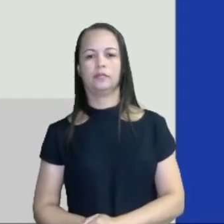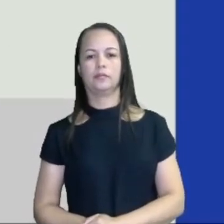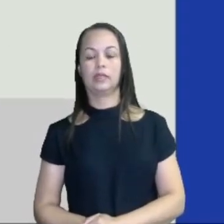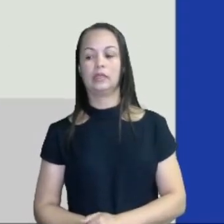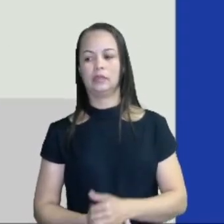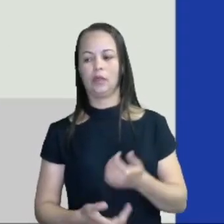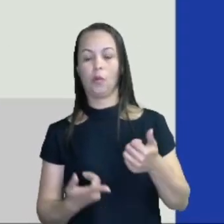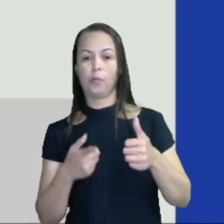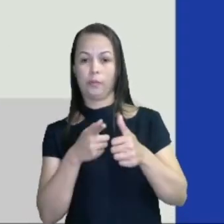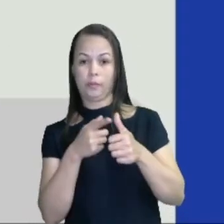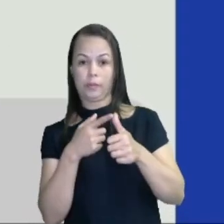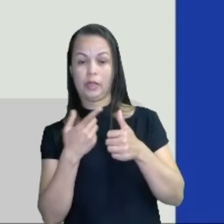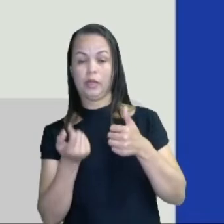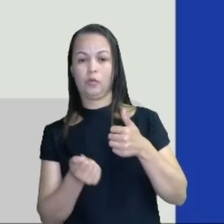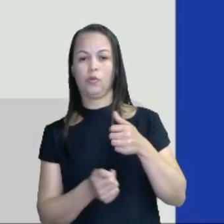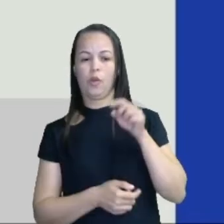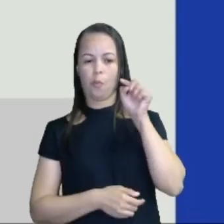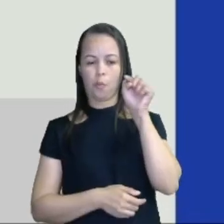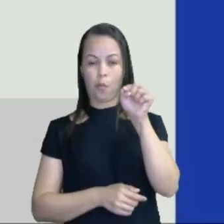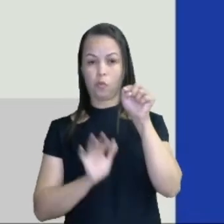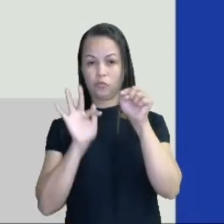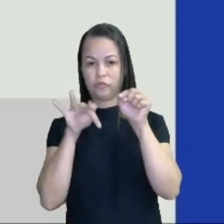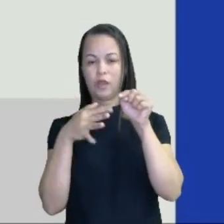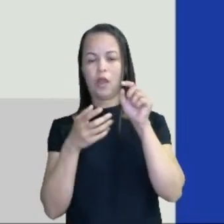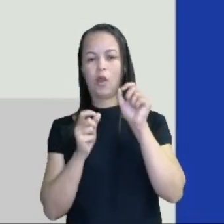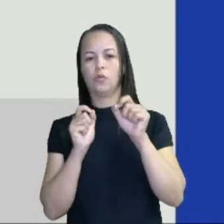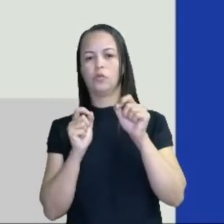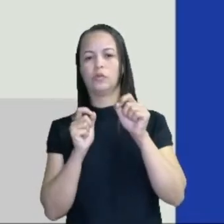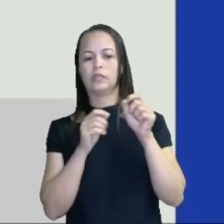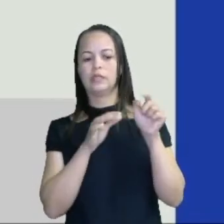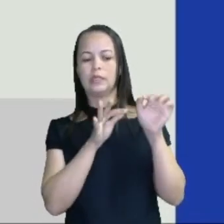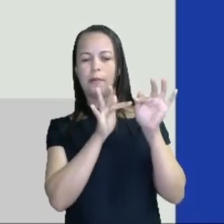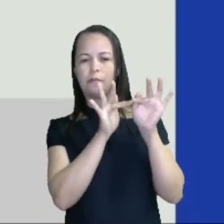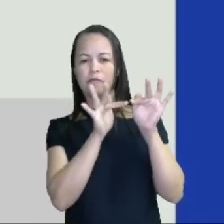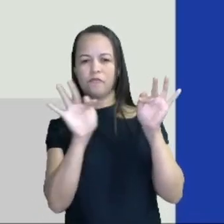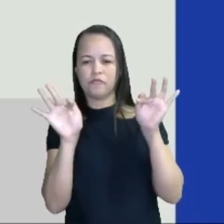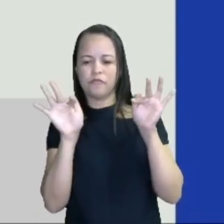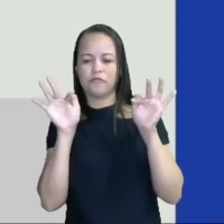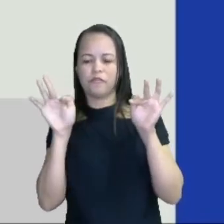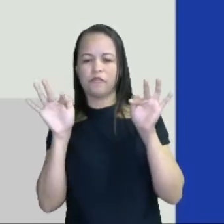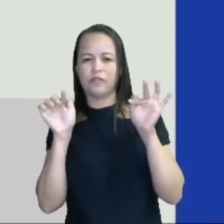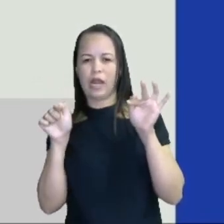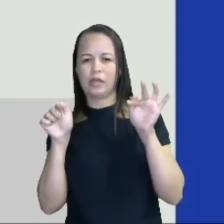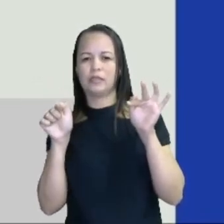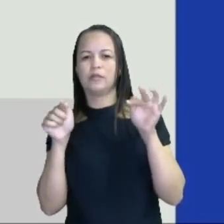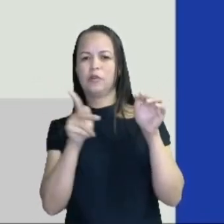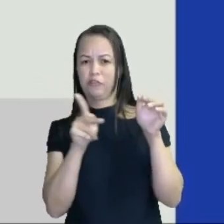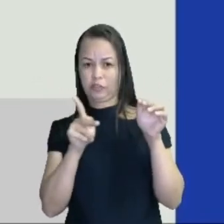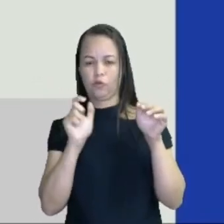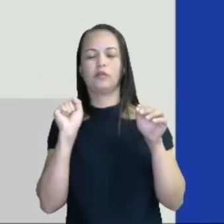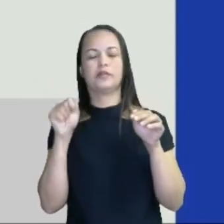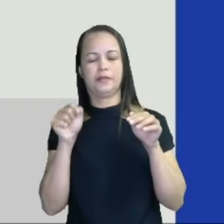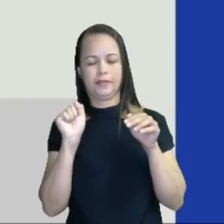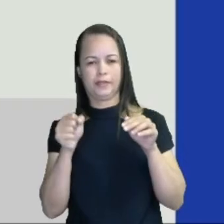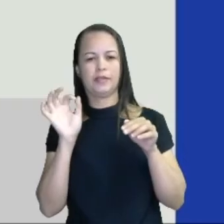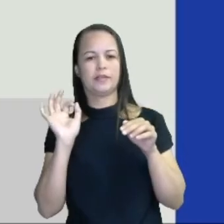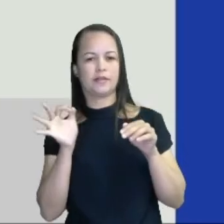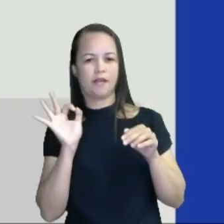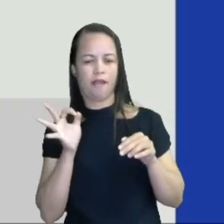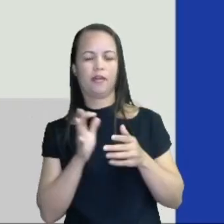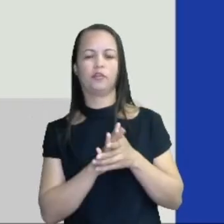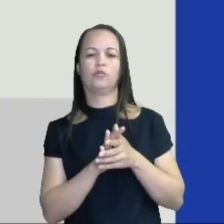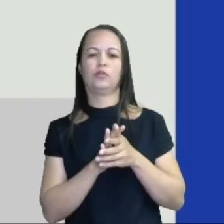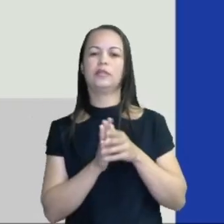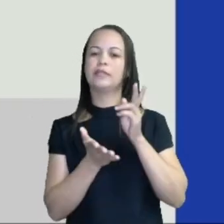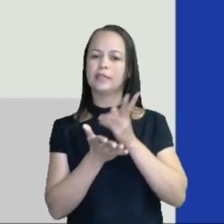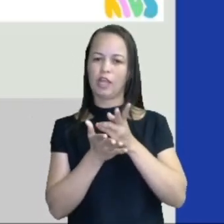Primeiro deles, o ponto final. Sempre no final de frase, professor? Certo. Sempre no final